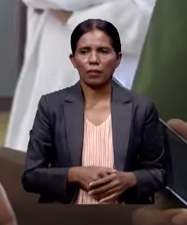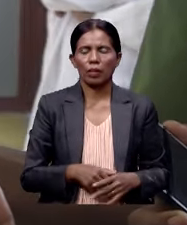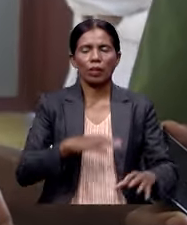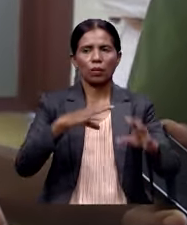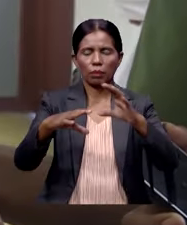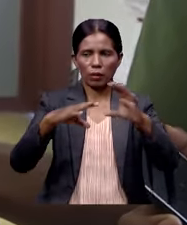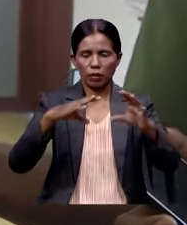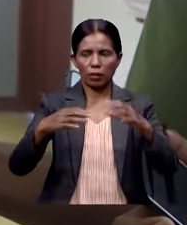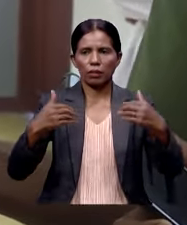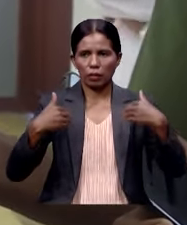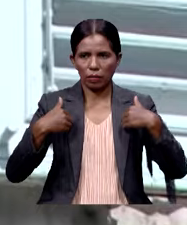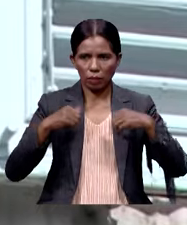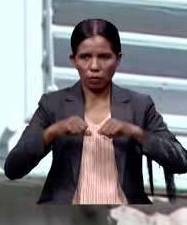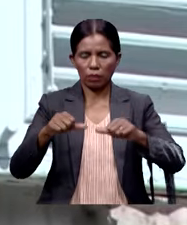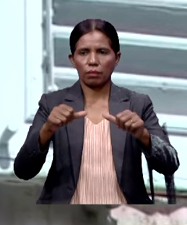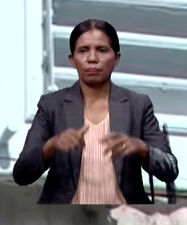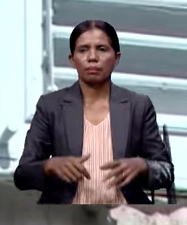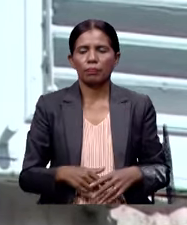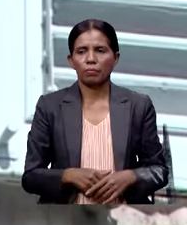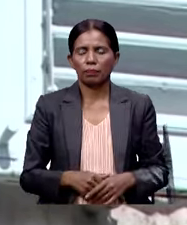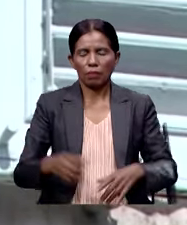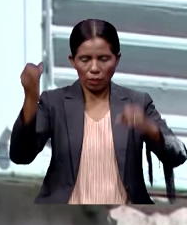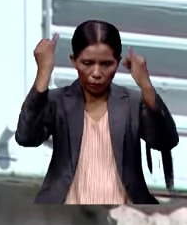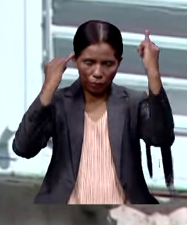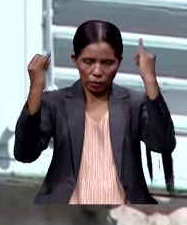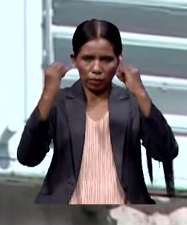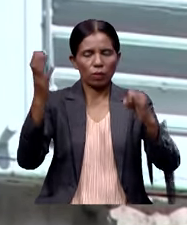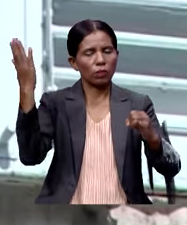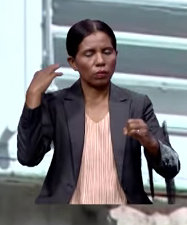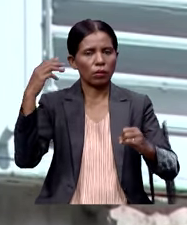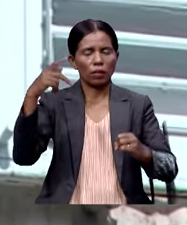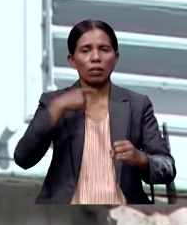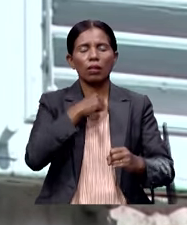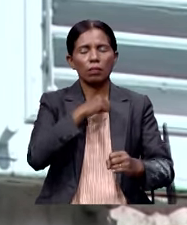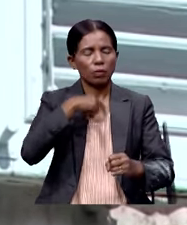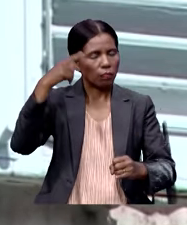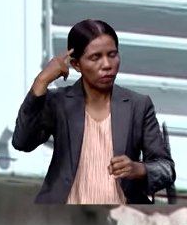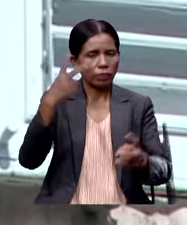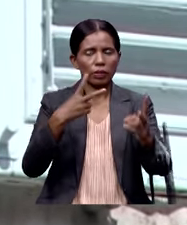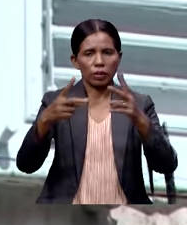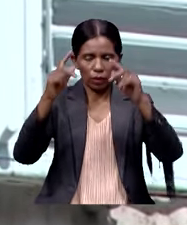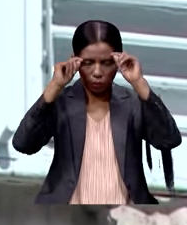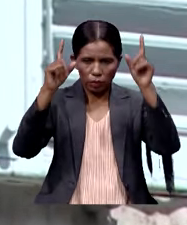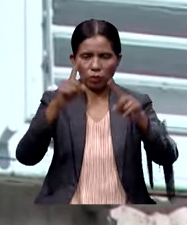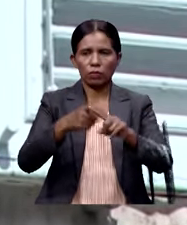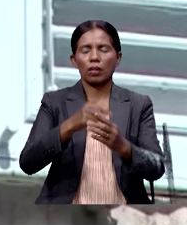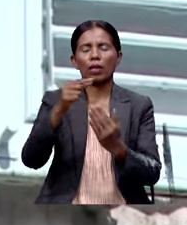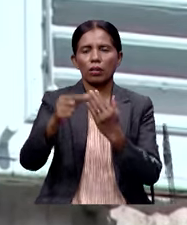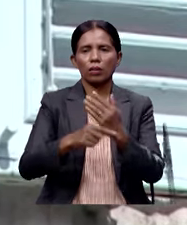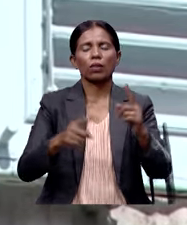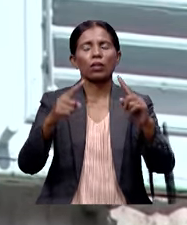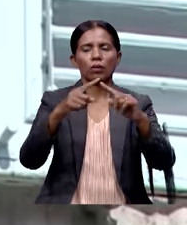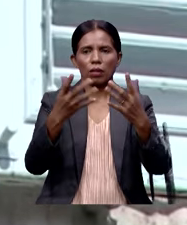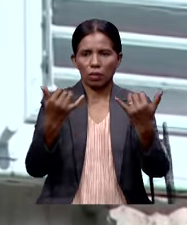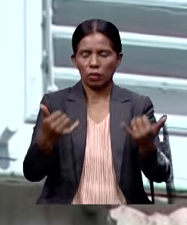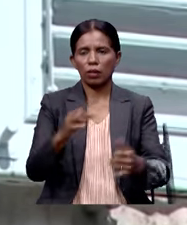comunicação, ia, lá. Informação antes, né, Papa Francisco se visita Timor-Leste e a fula em agosto, mas bem toda da UNE,